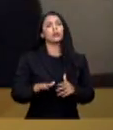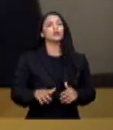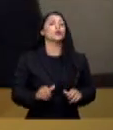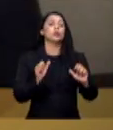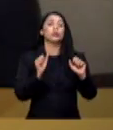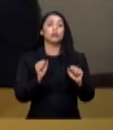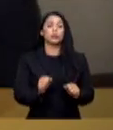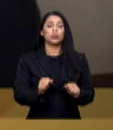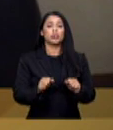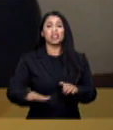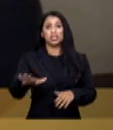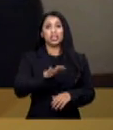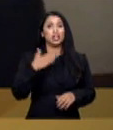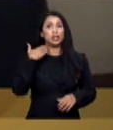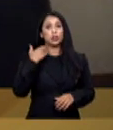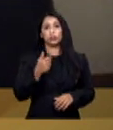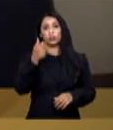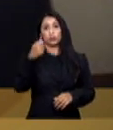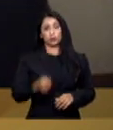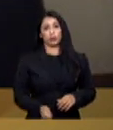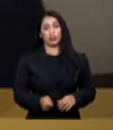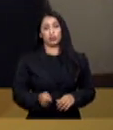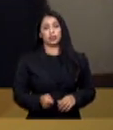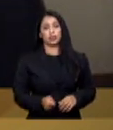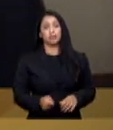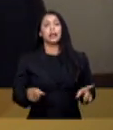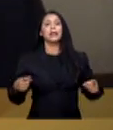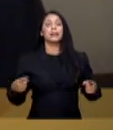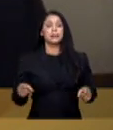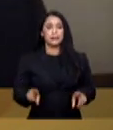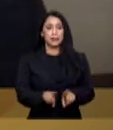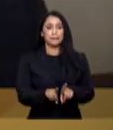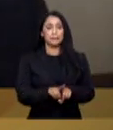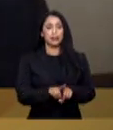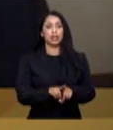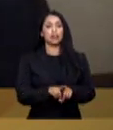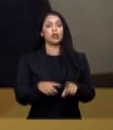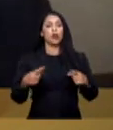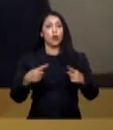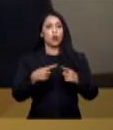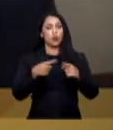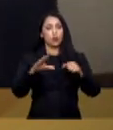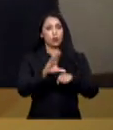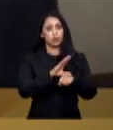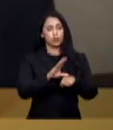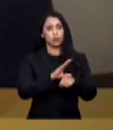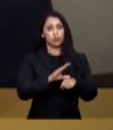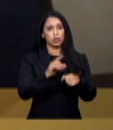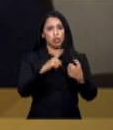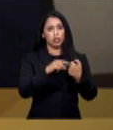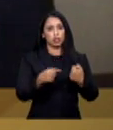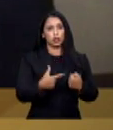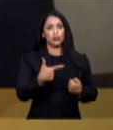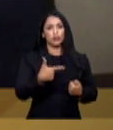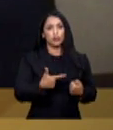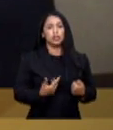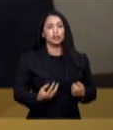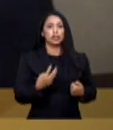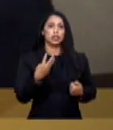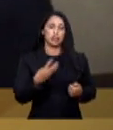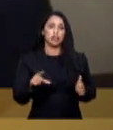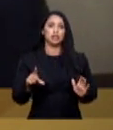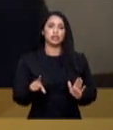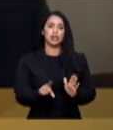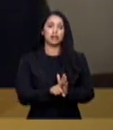cautela dos magistrados. Considero também constitucional o artigo 23 da lei,